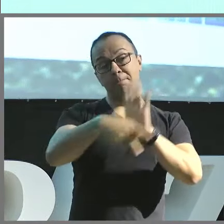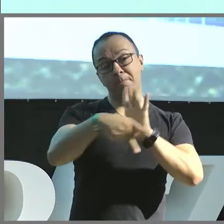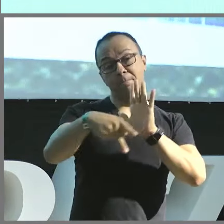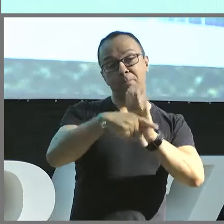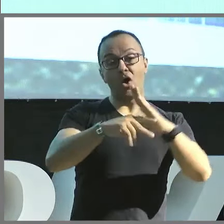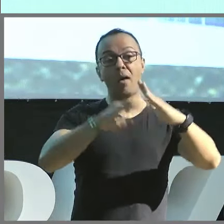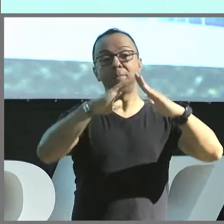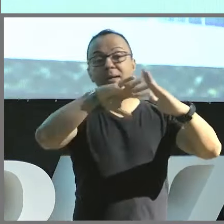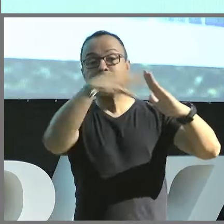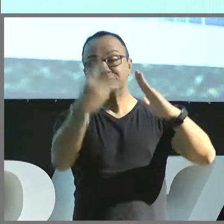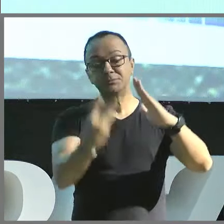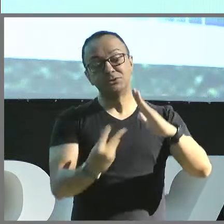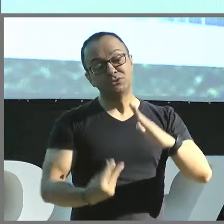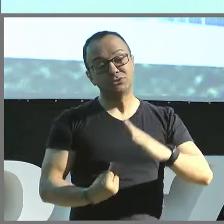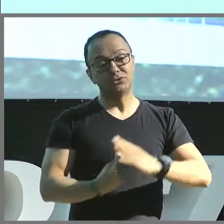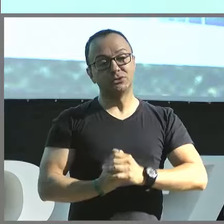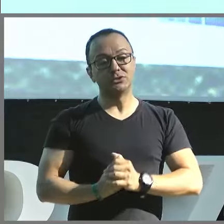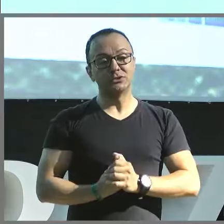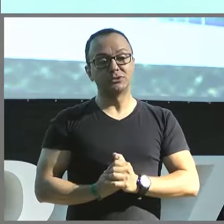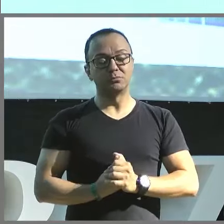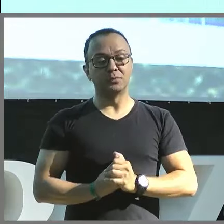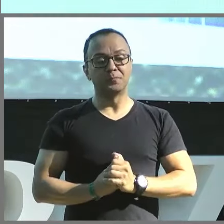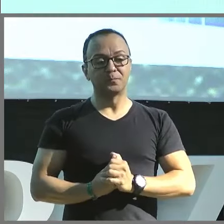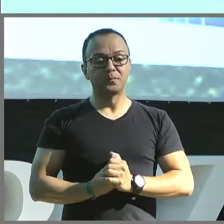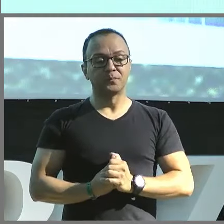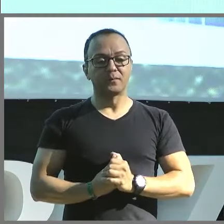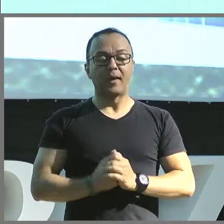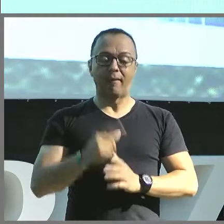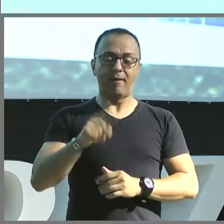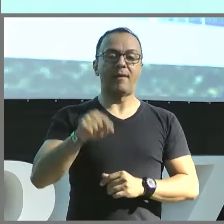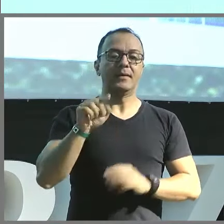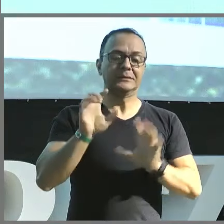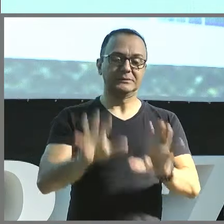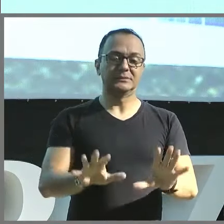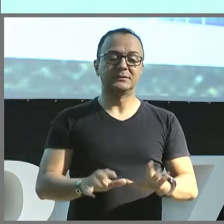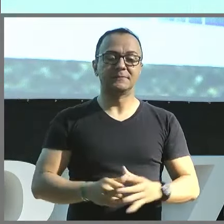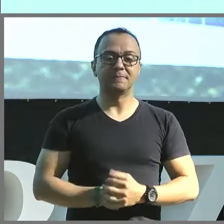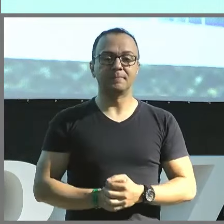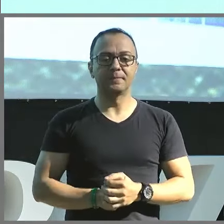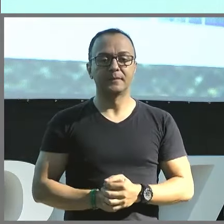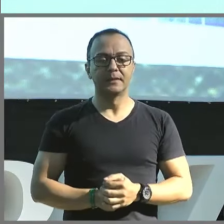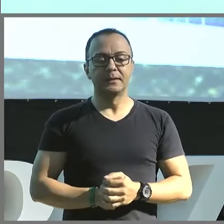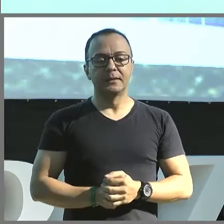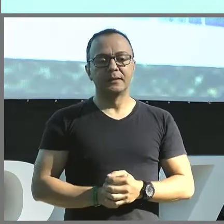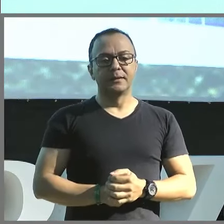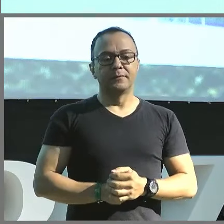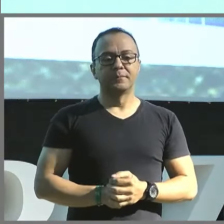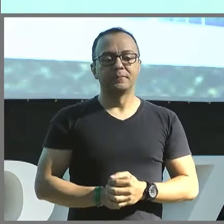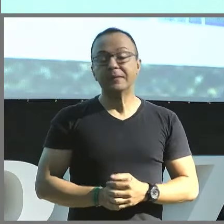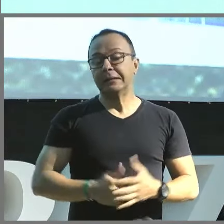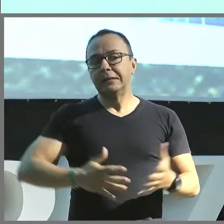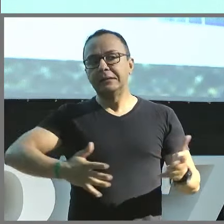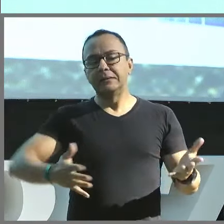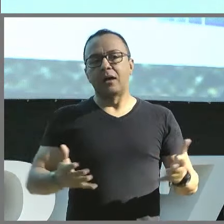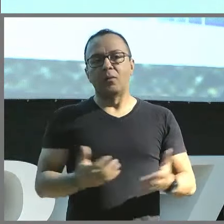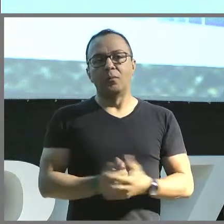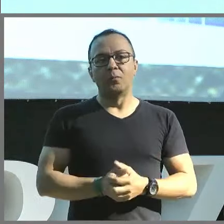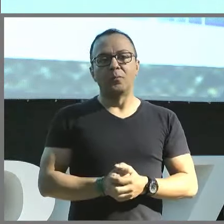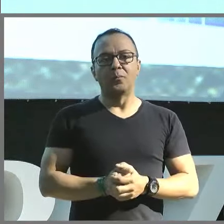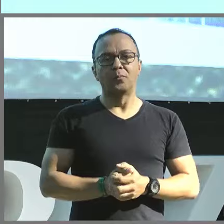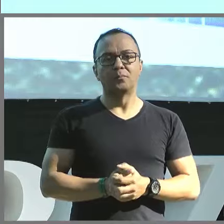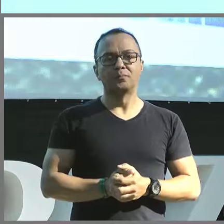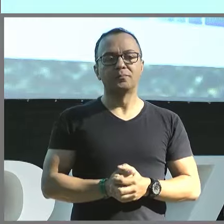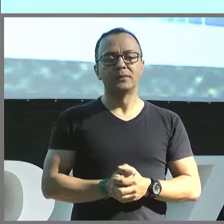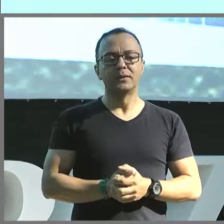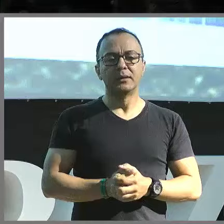falo daquele jovem que disse para a mãe, mãe, chegou meio alcoolizado. Isso foi uma fala do nosso Raul Teixeira,